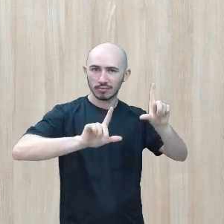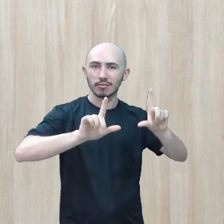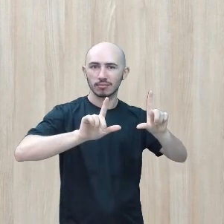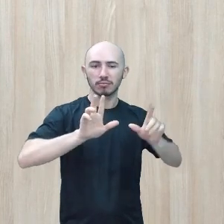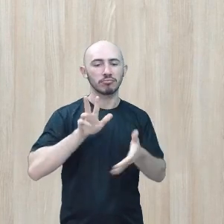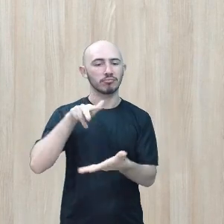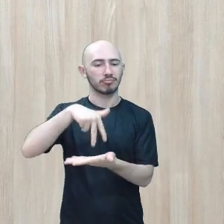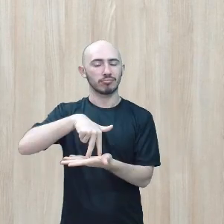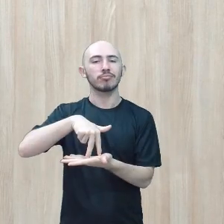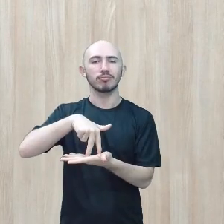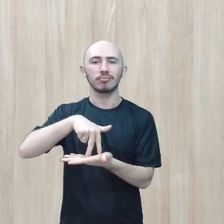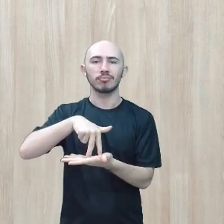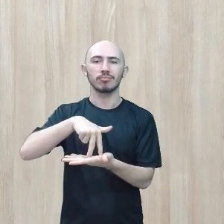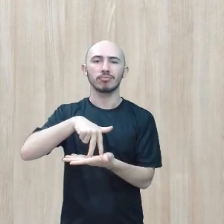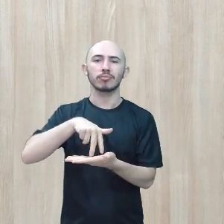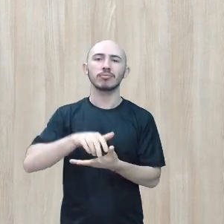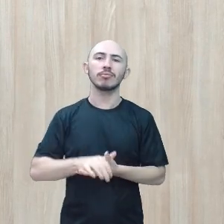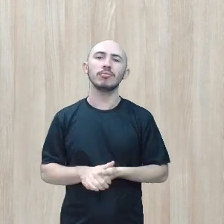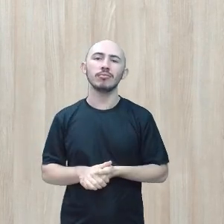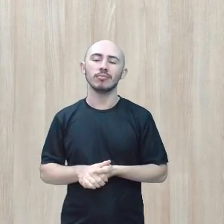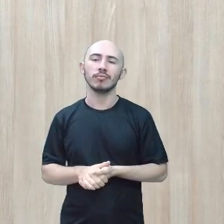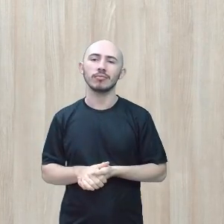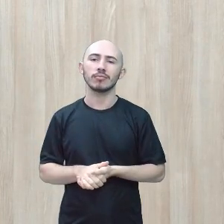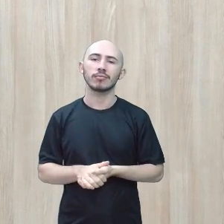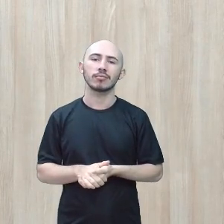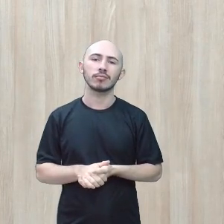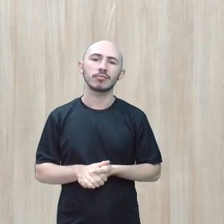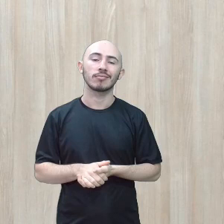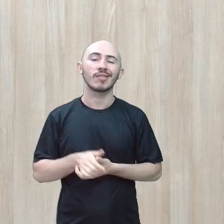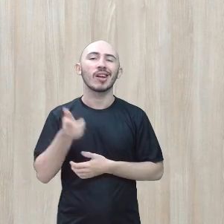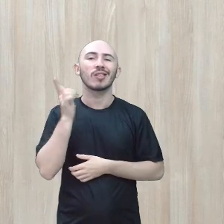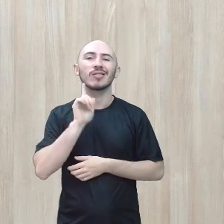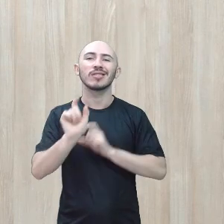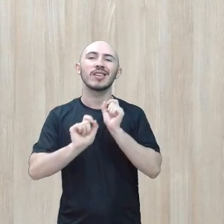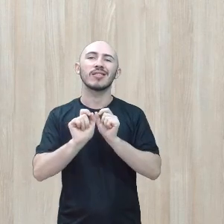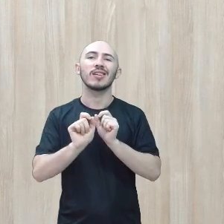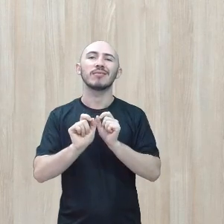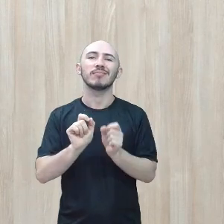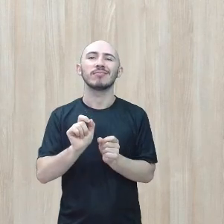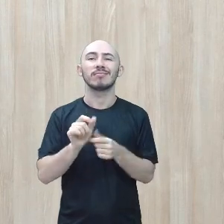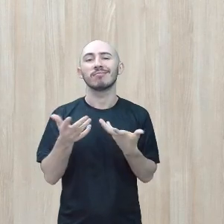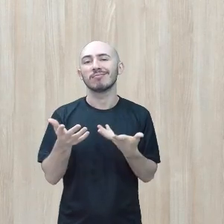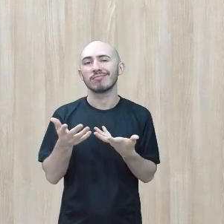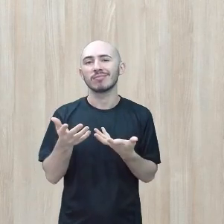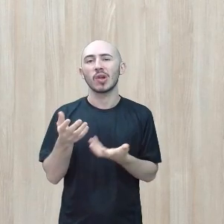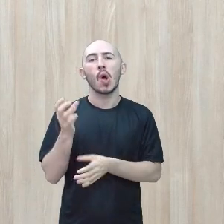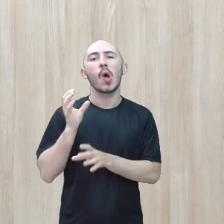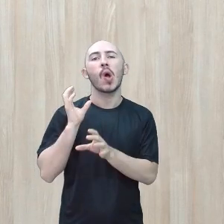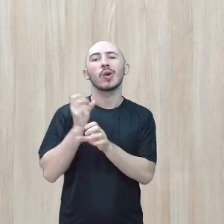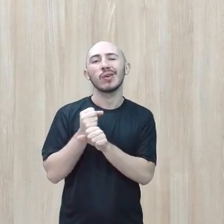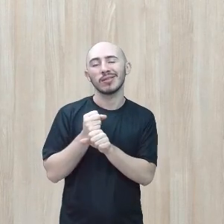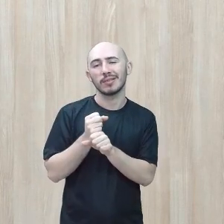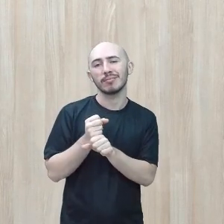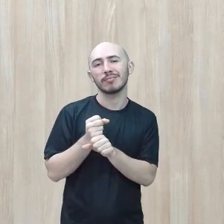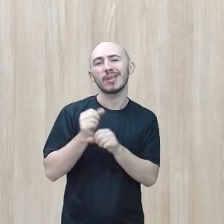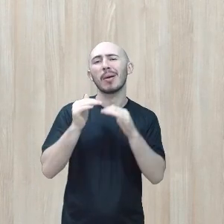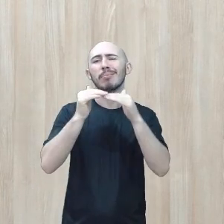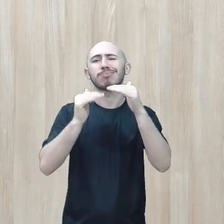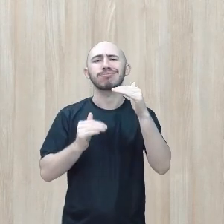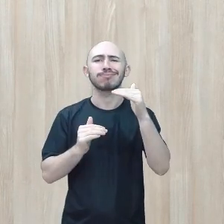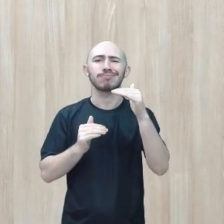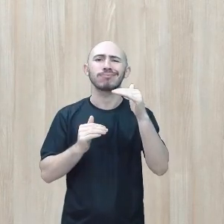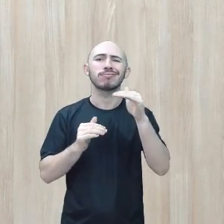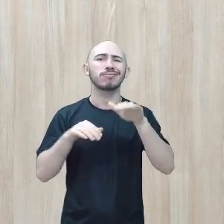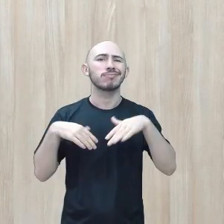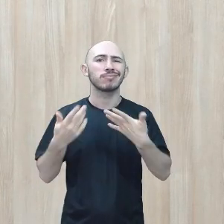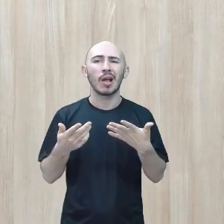de talentos, né? E aí ele obtém a menor nota, que os jurados disseram que foi a pior